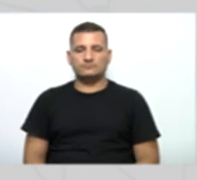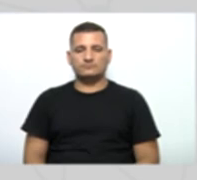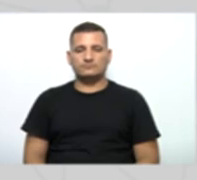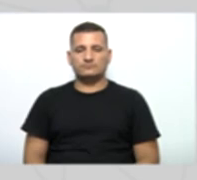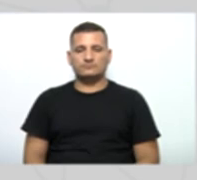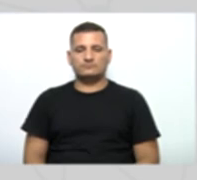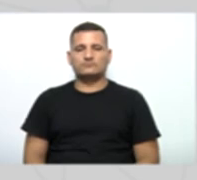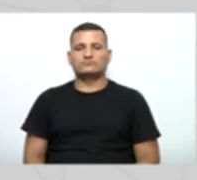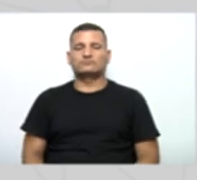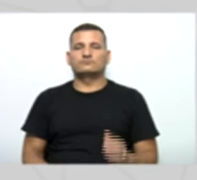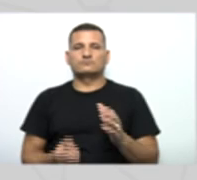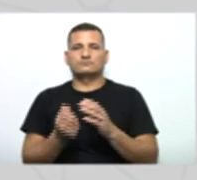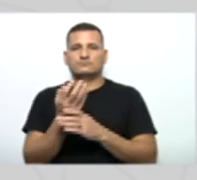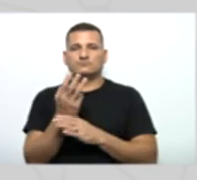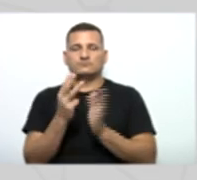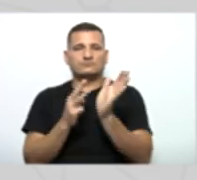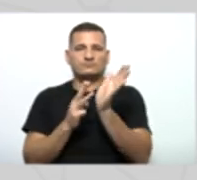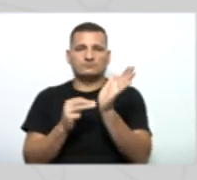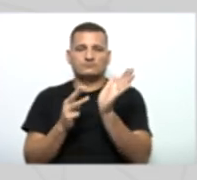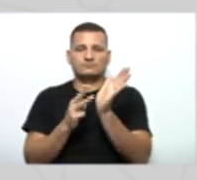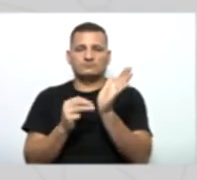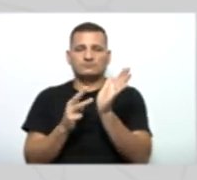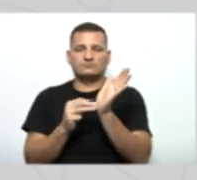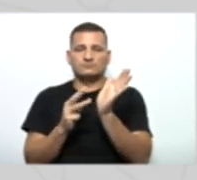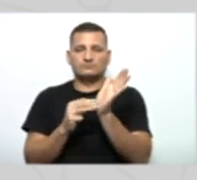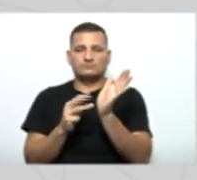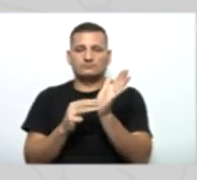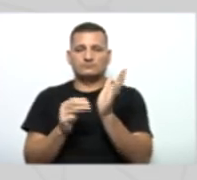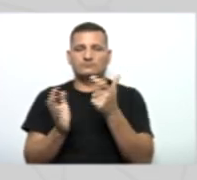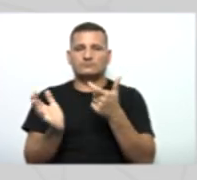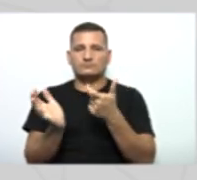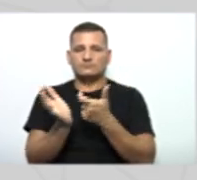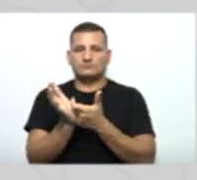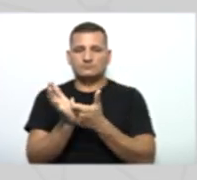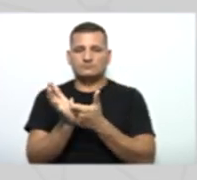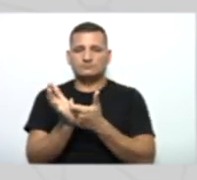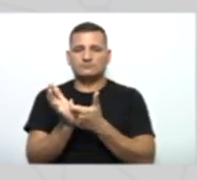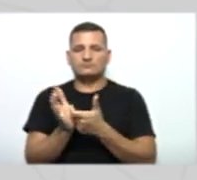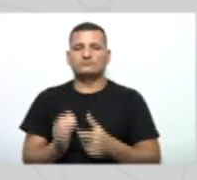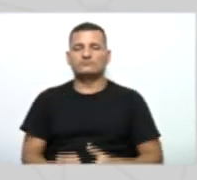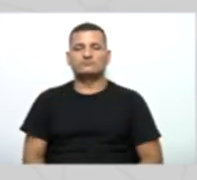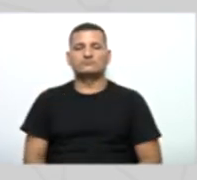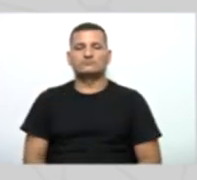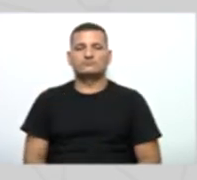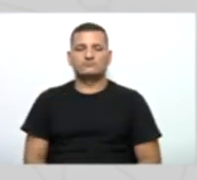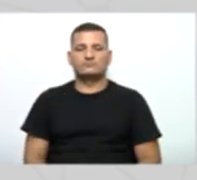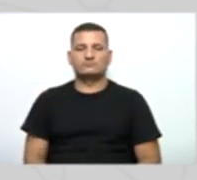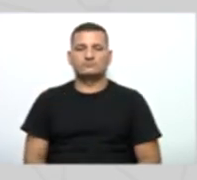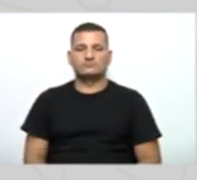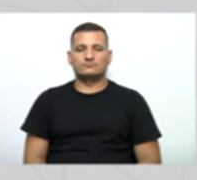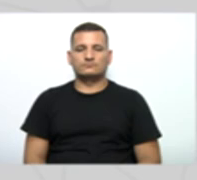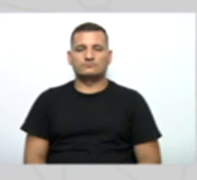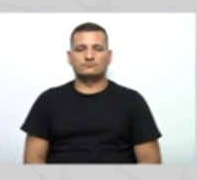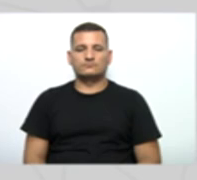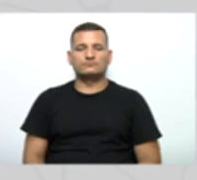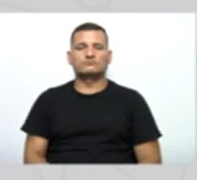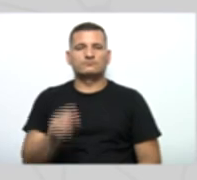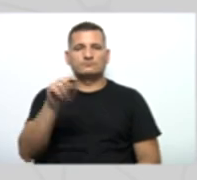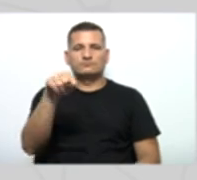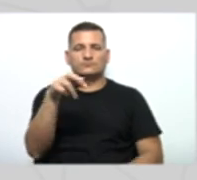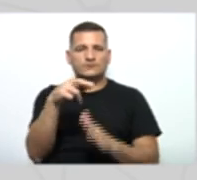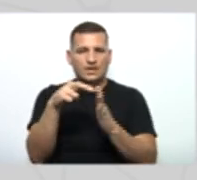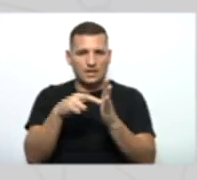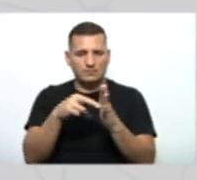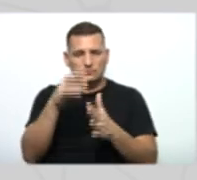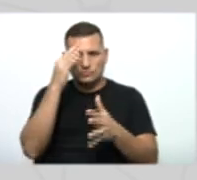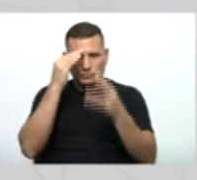os métodos de classe, beleza? Métodos de classe. Esse mapeamento mental com certeza vai